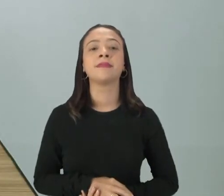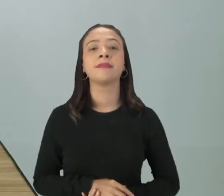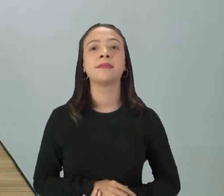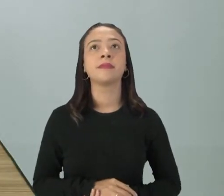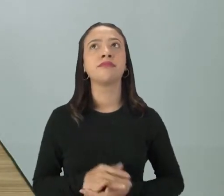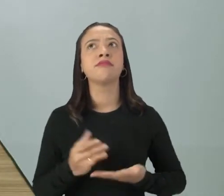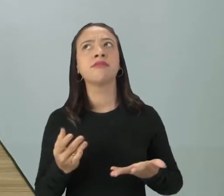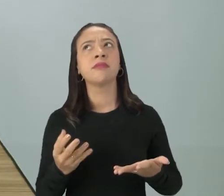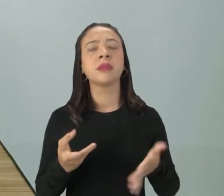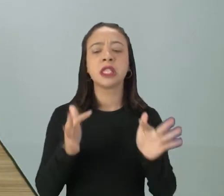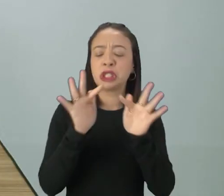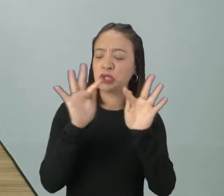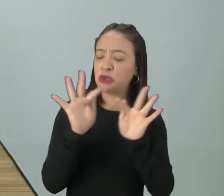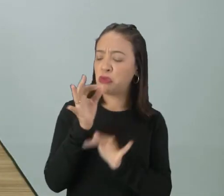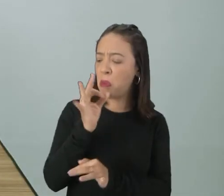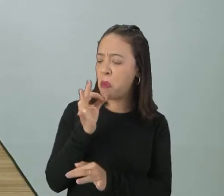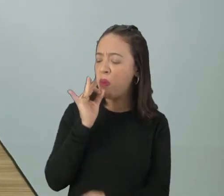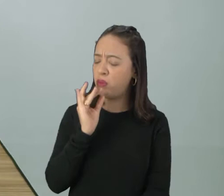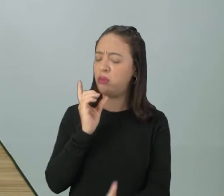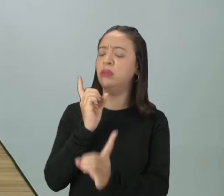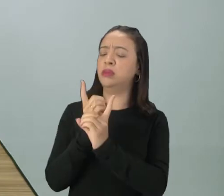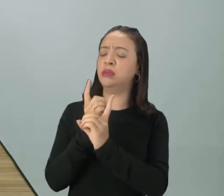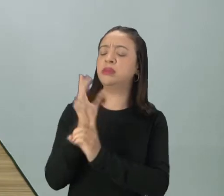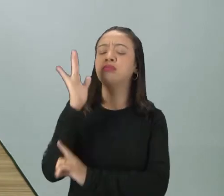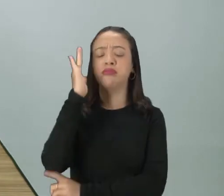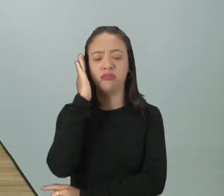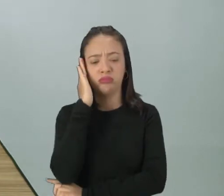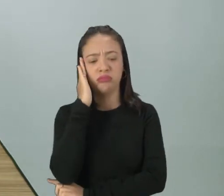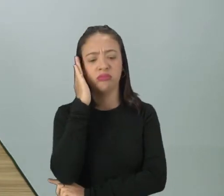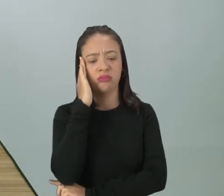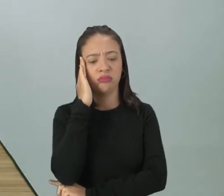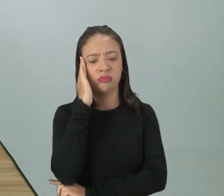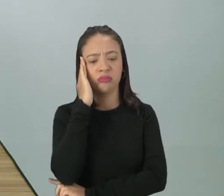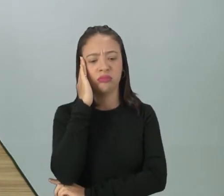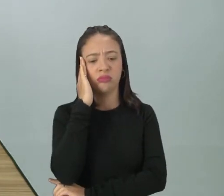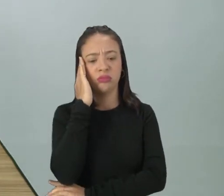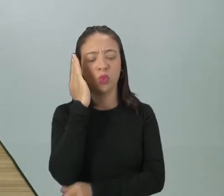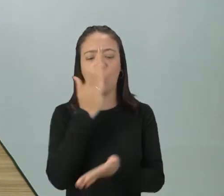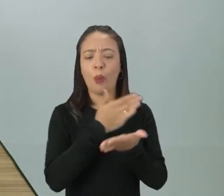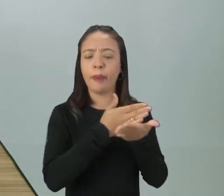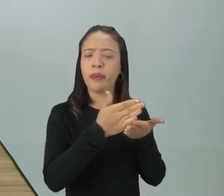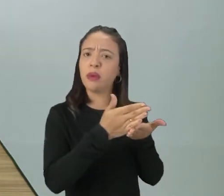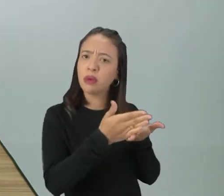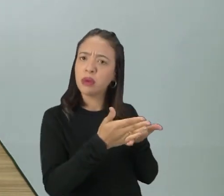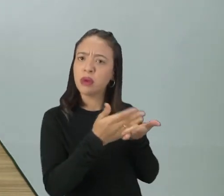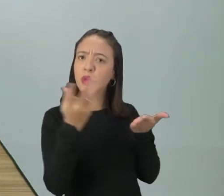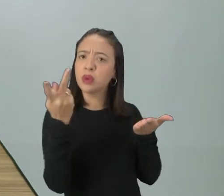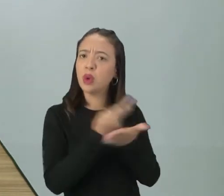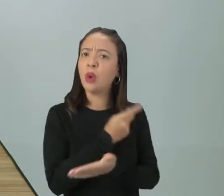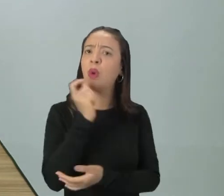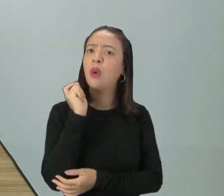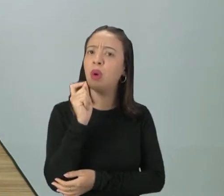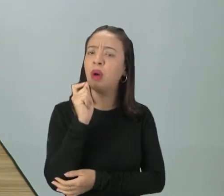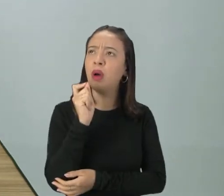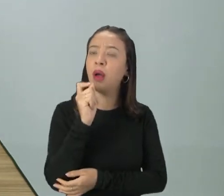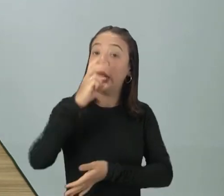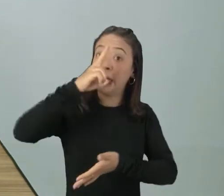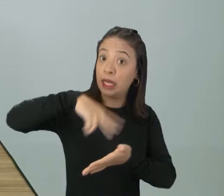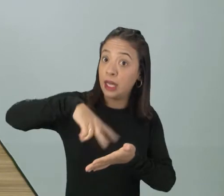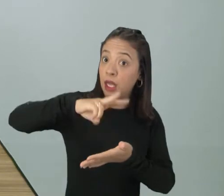Vamos encontrar as frases corretas. No início, o que acontecia? Nós líamos